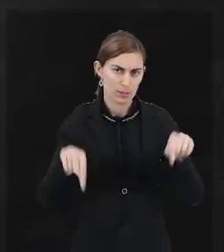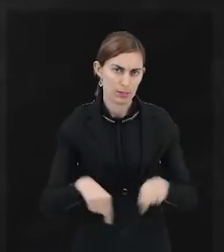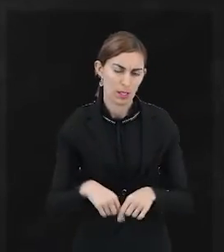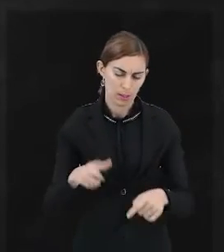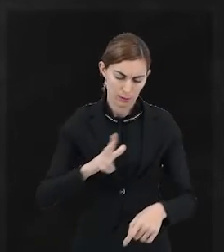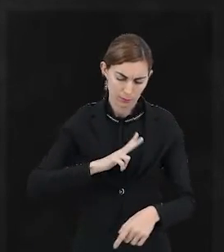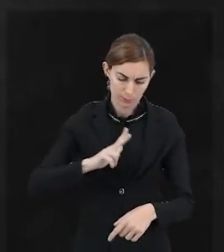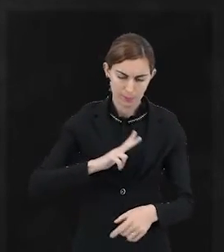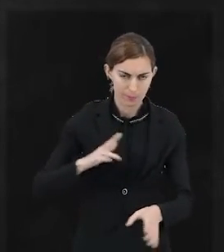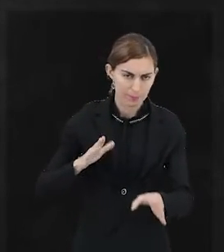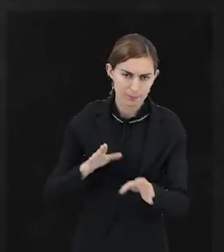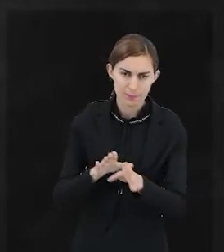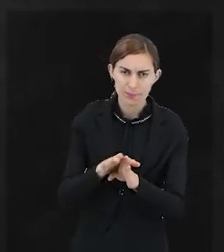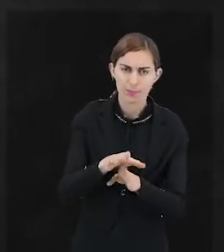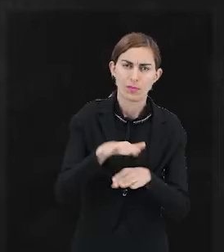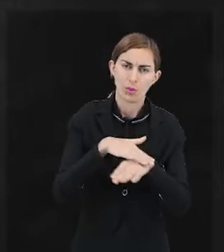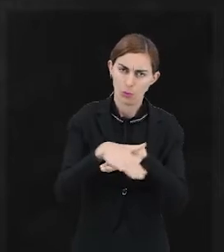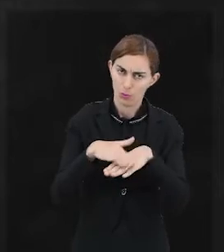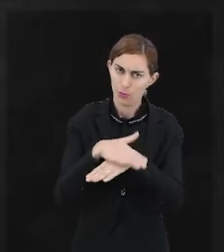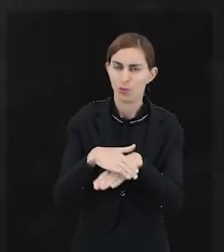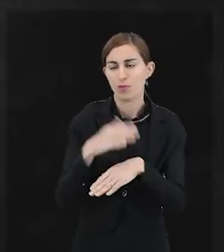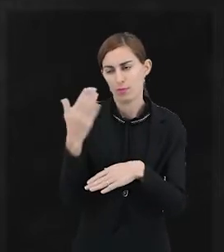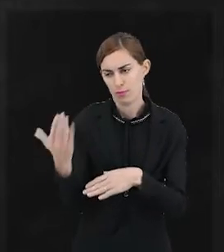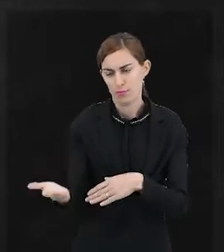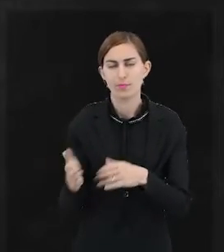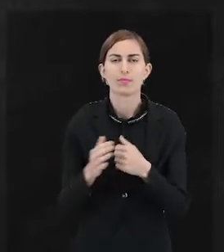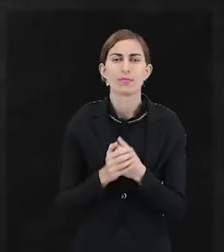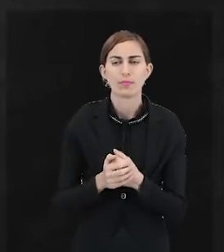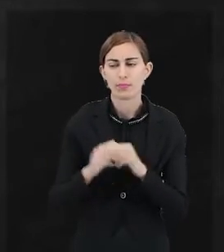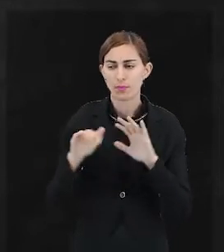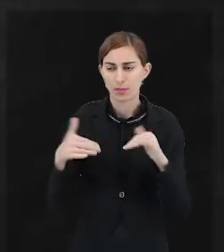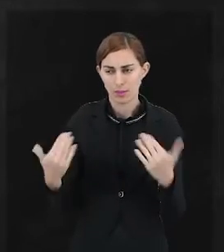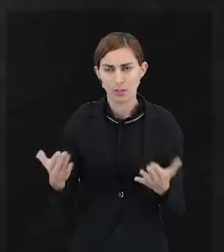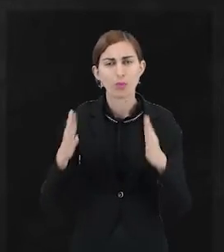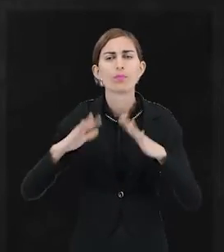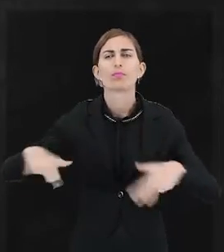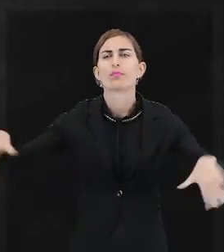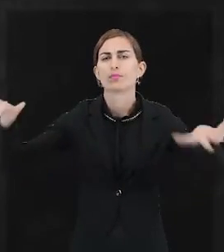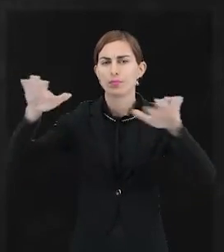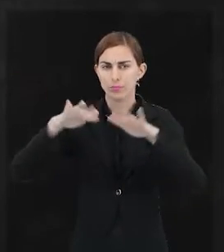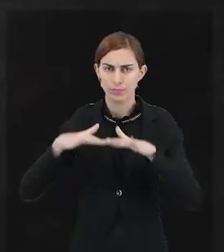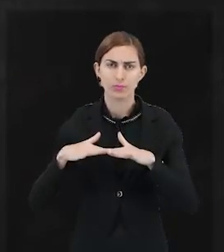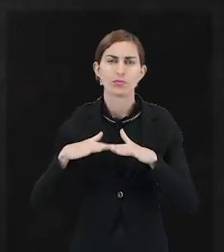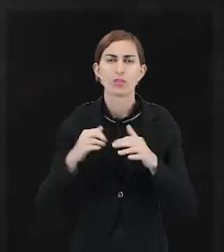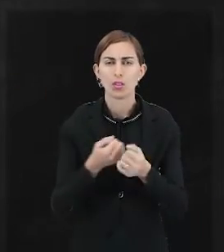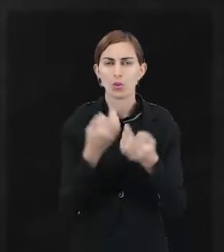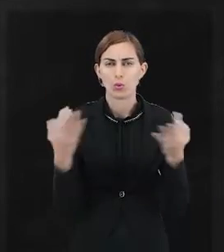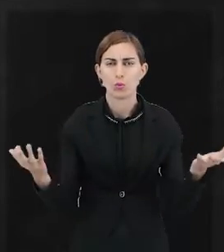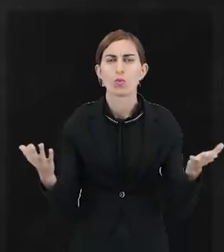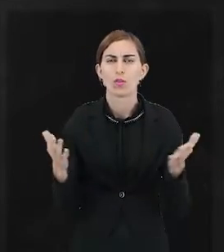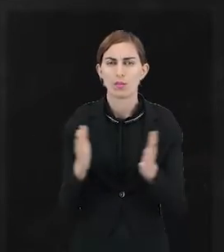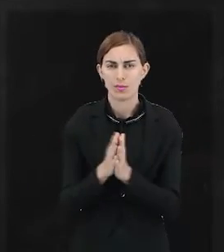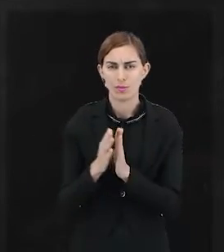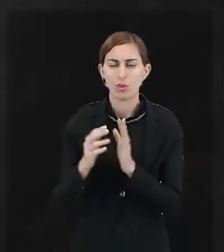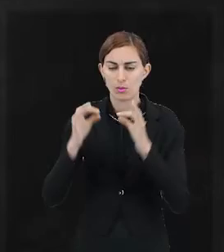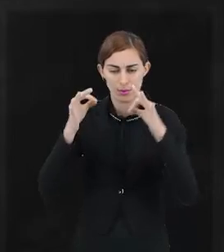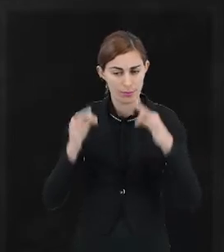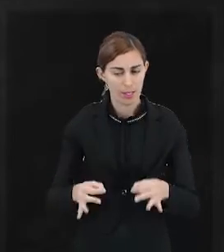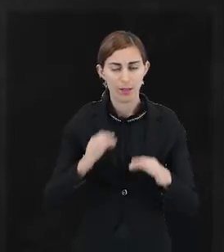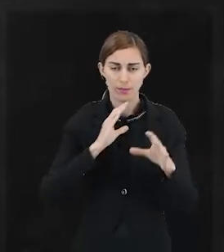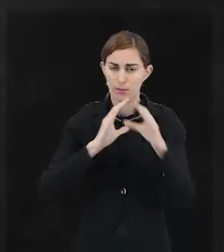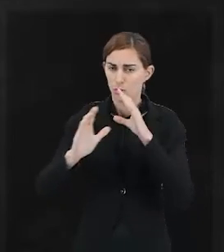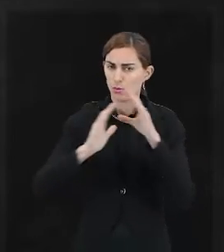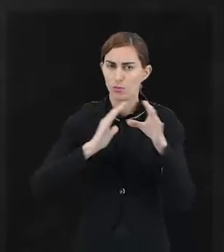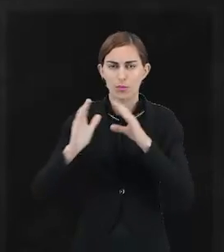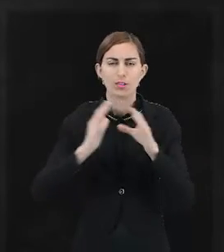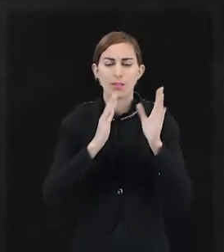e pudesse dar esse retorno a ela. Então, de uma forma geral, quando a gente realiza de forma correta, a